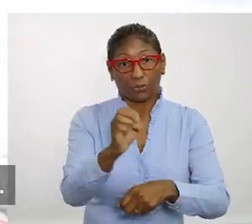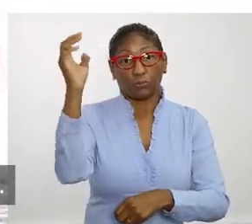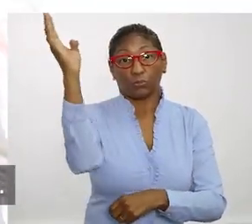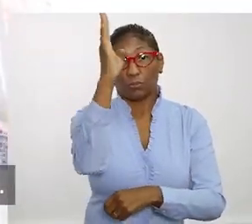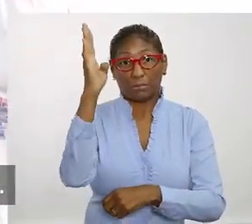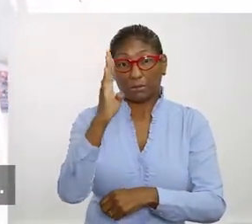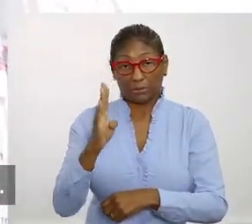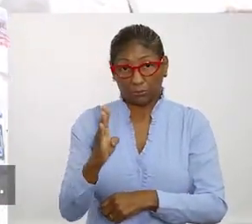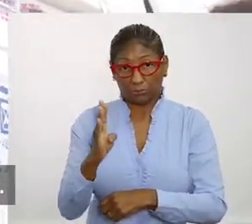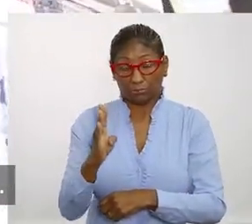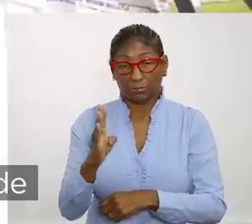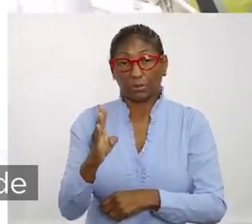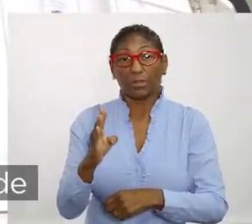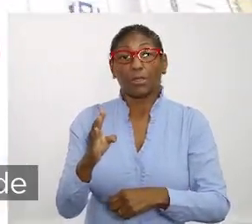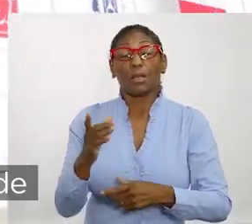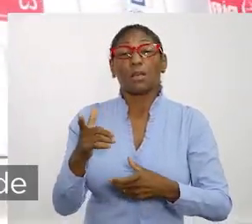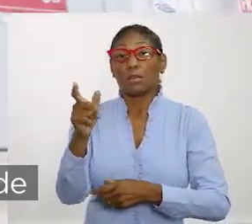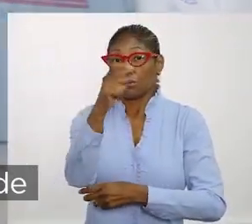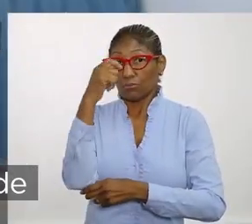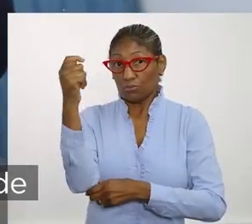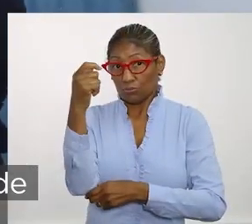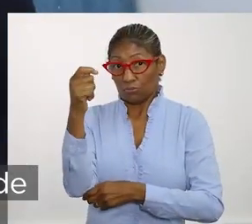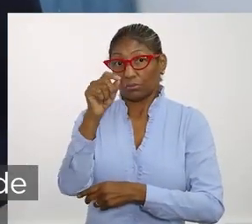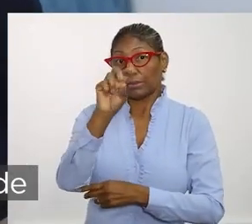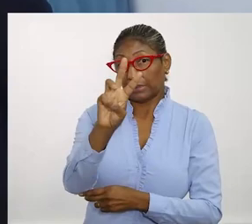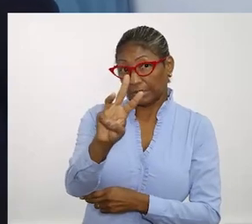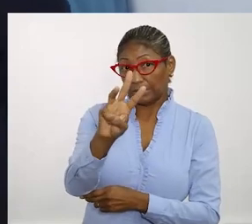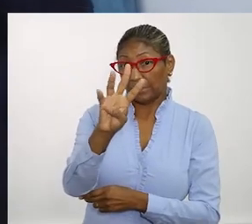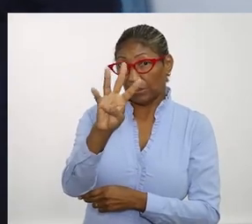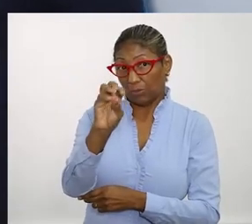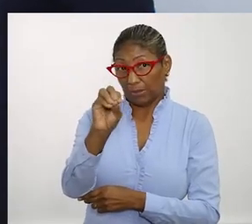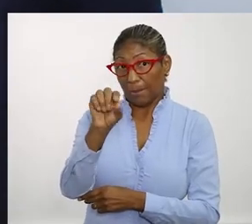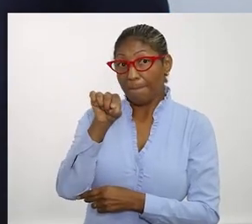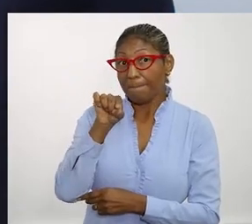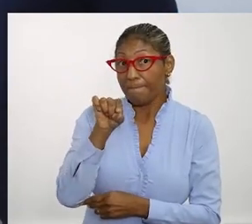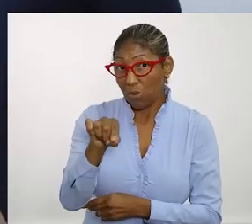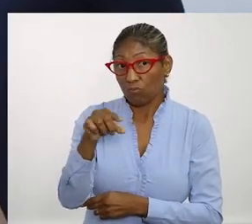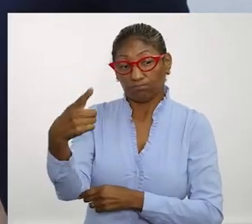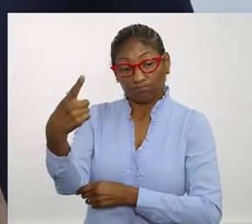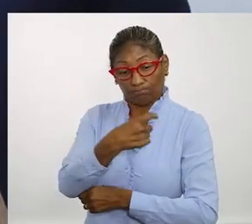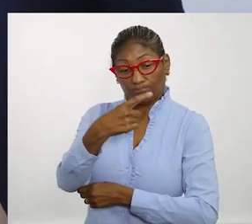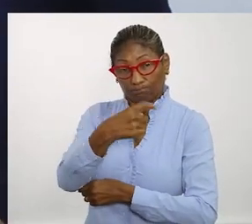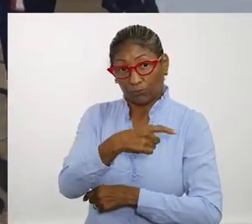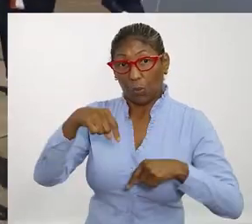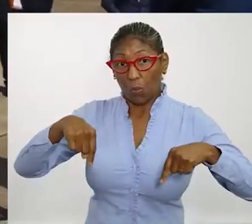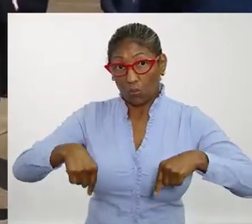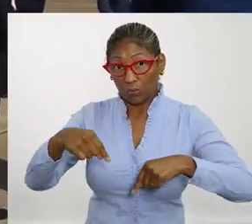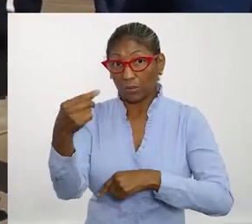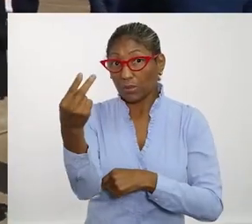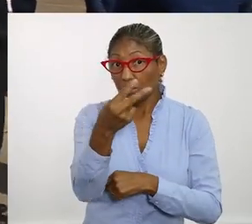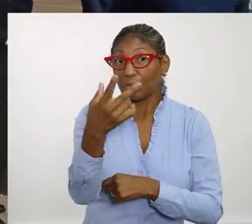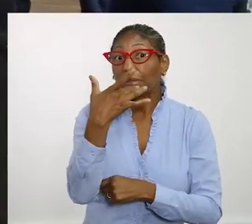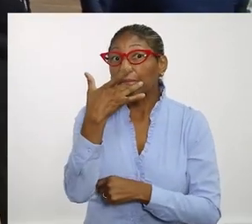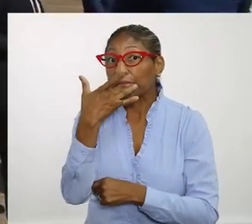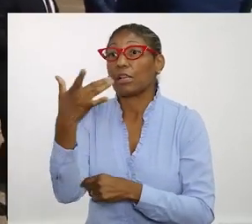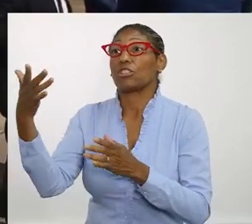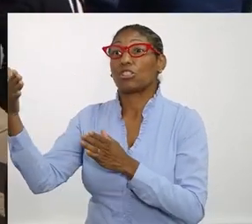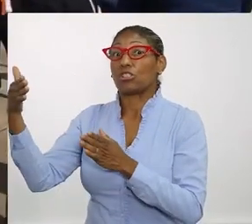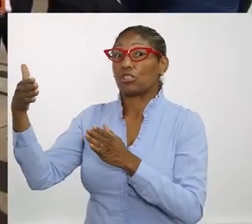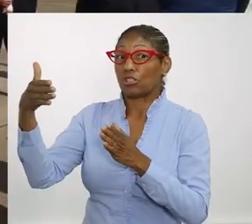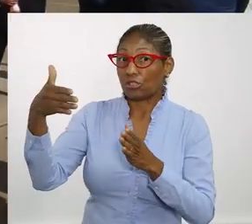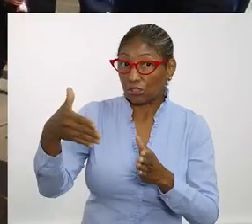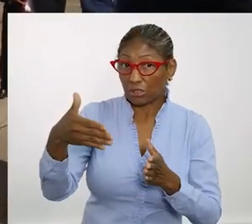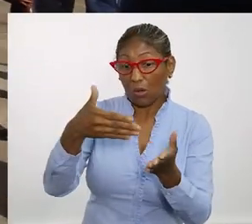aos estados brasileiros. O Rio Grande do Sul deve receber em torno de 340 mil doses ainda na tarde dessa segunda-feira. E